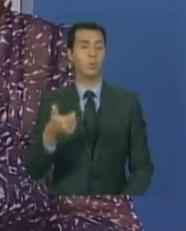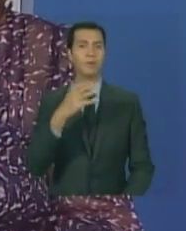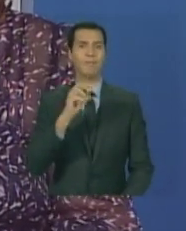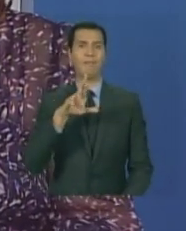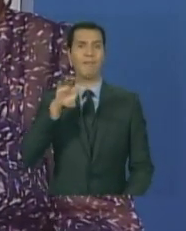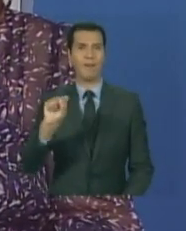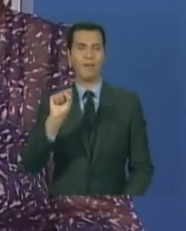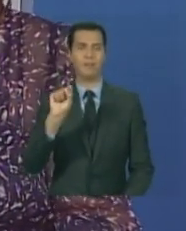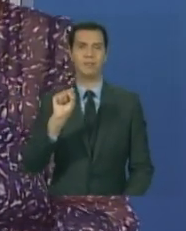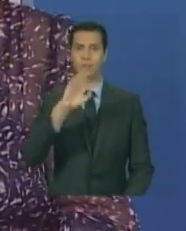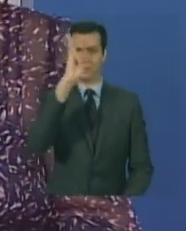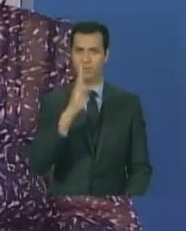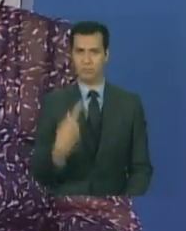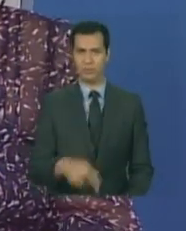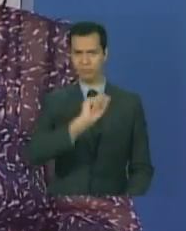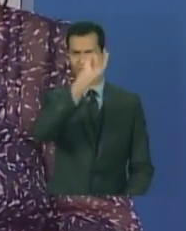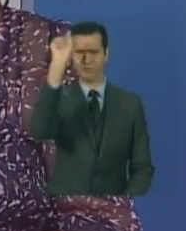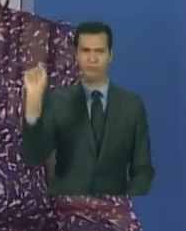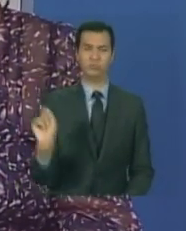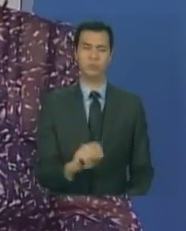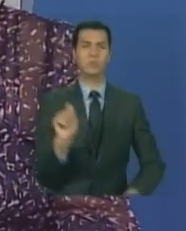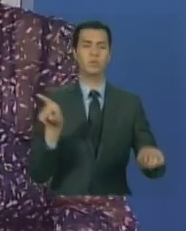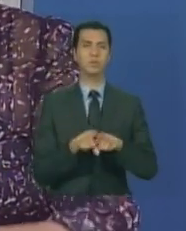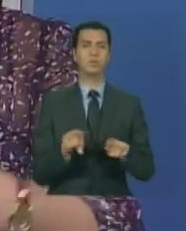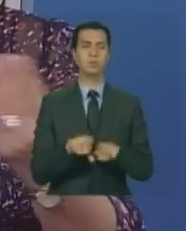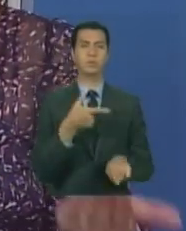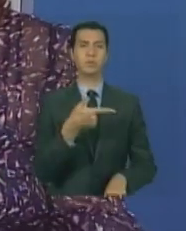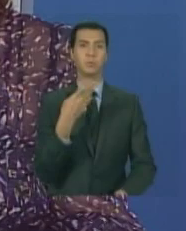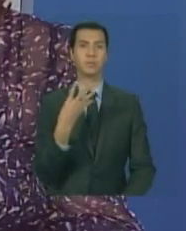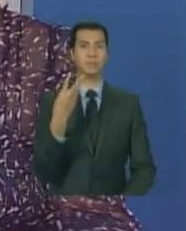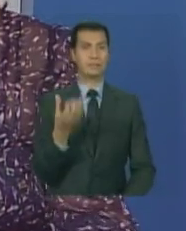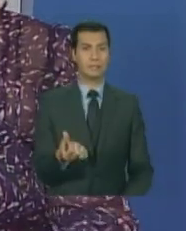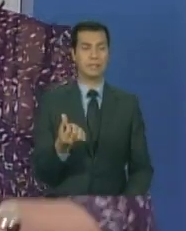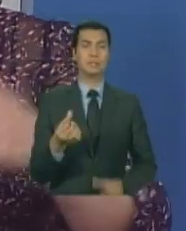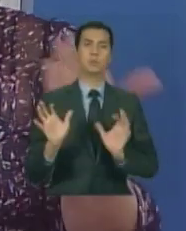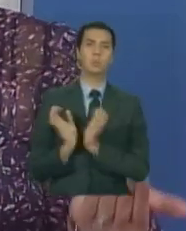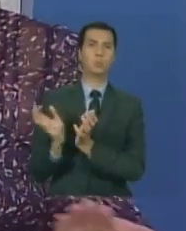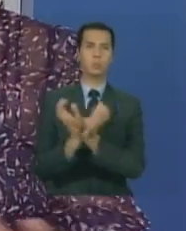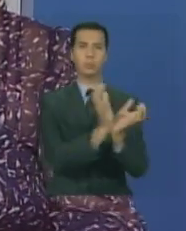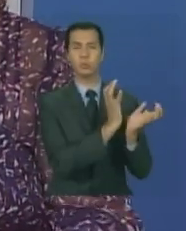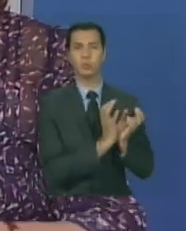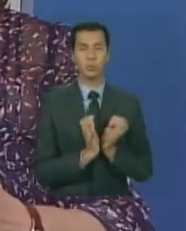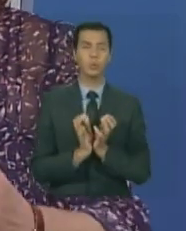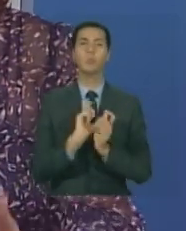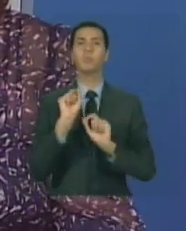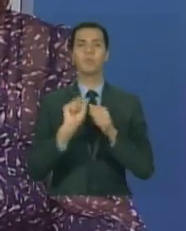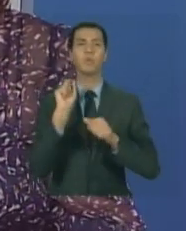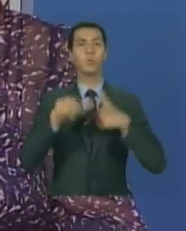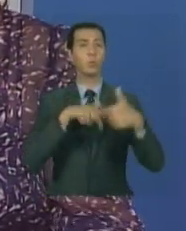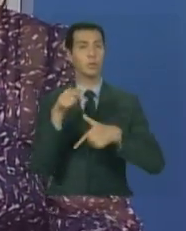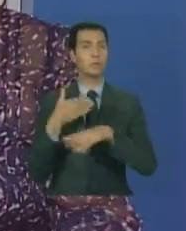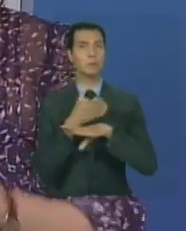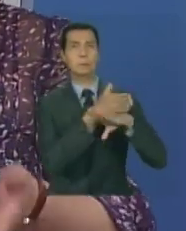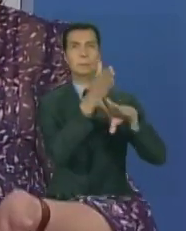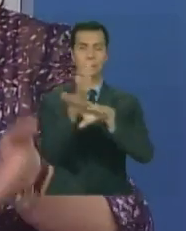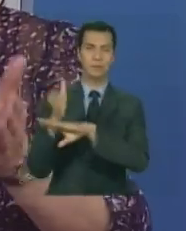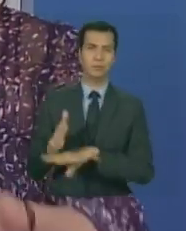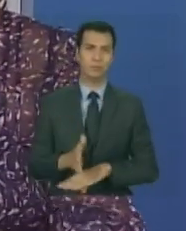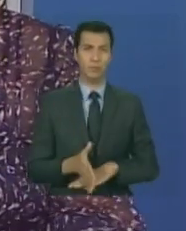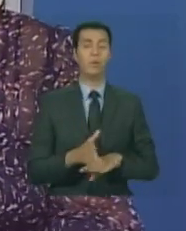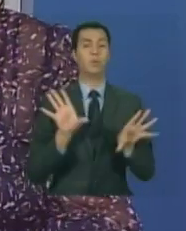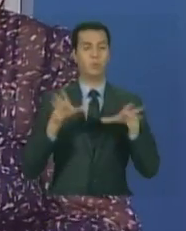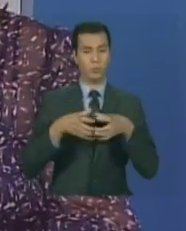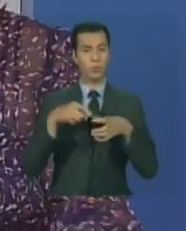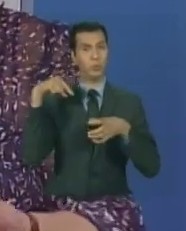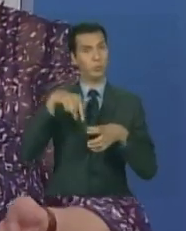1.456, né, equipes, né, que vão prestar serviços volantes, ou seja, elas estão nos territórios, e o